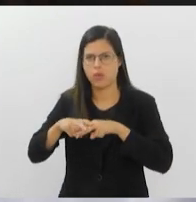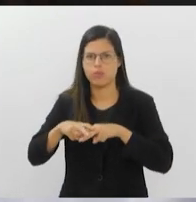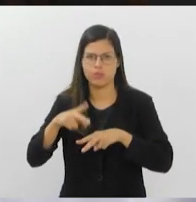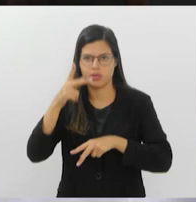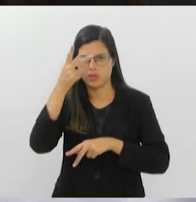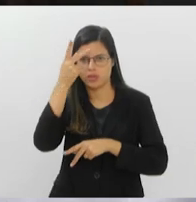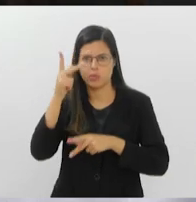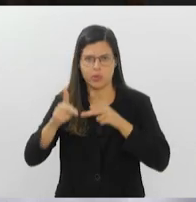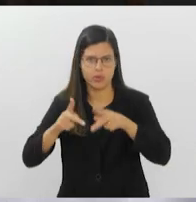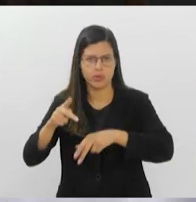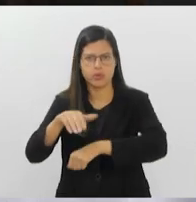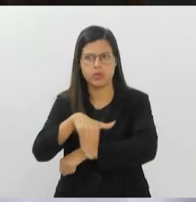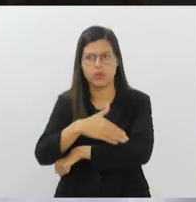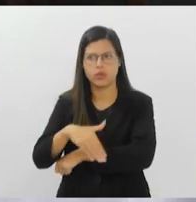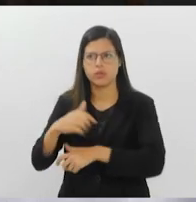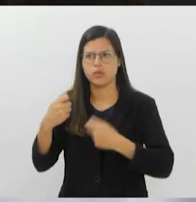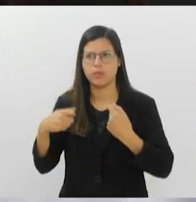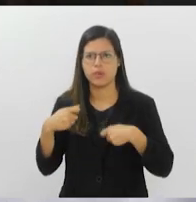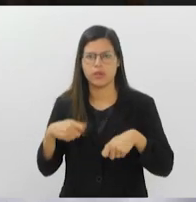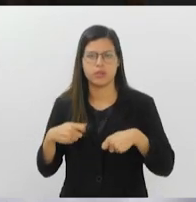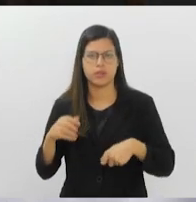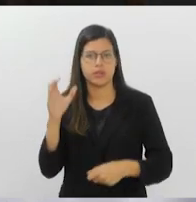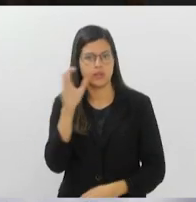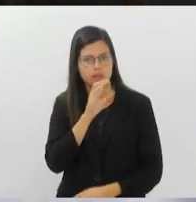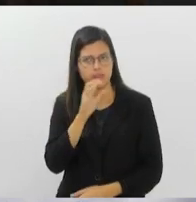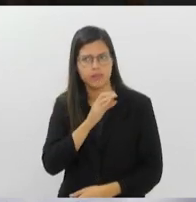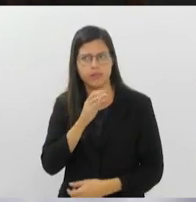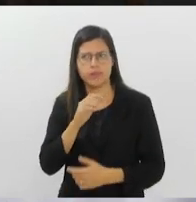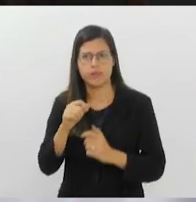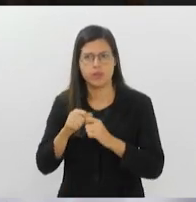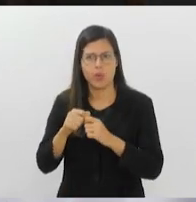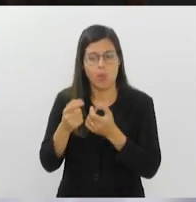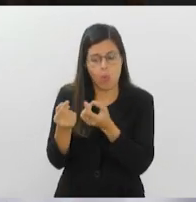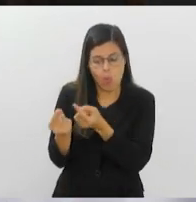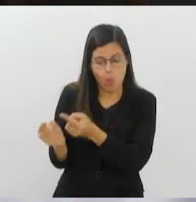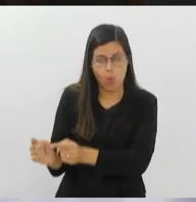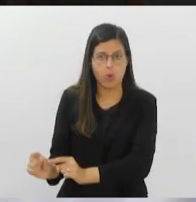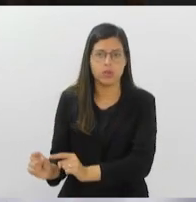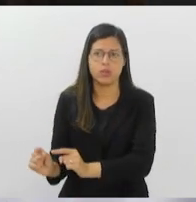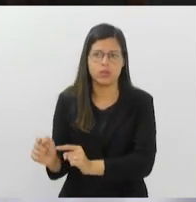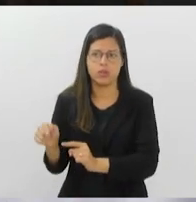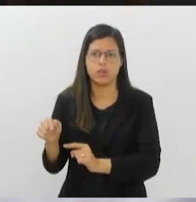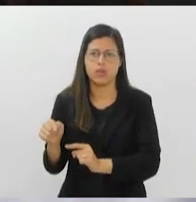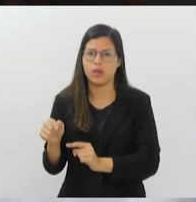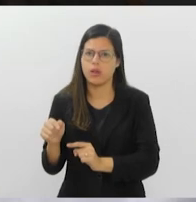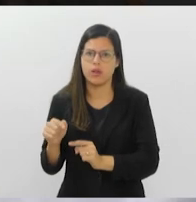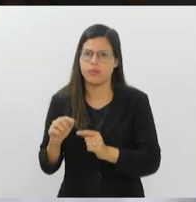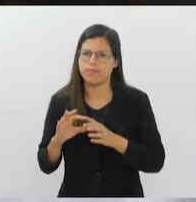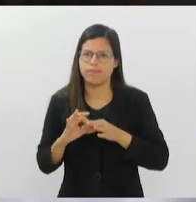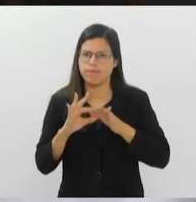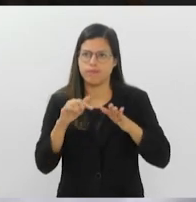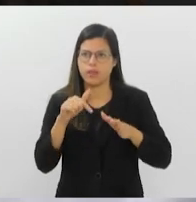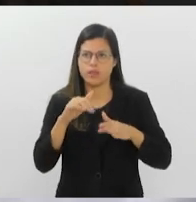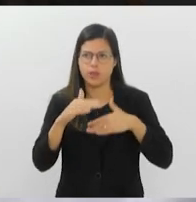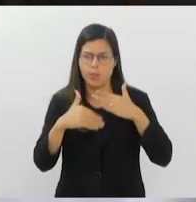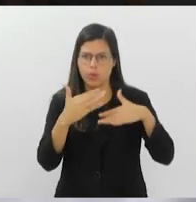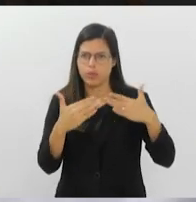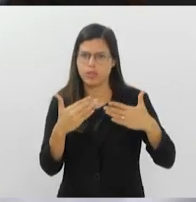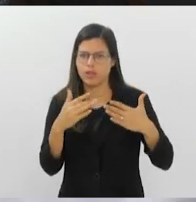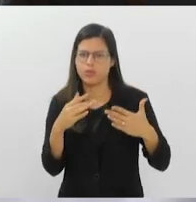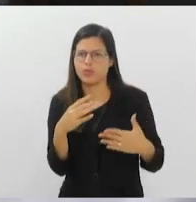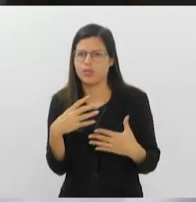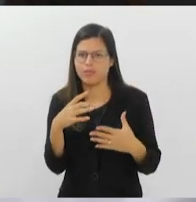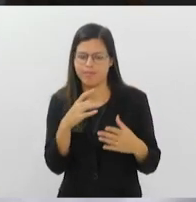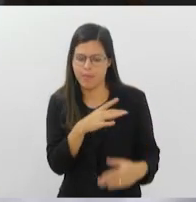responder rapidamente e construir contra-narrativas que não permitam que esse processo de produção do medo sirva